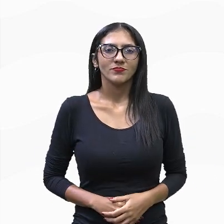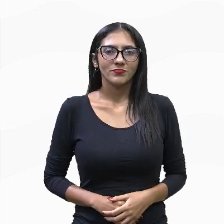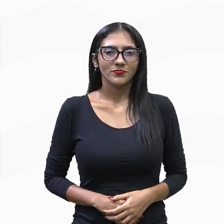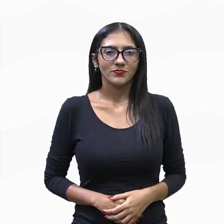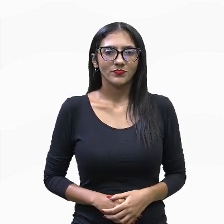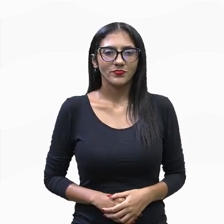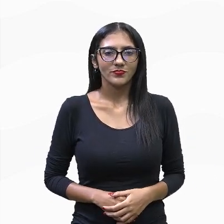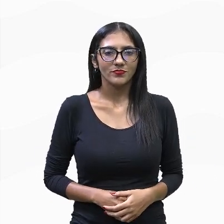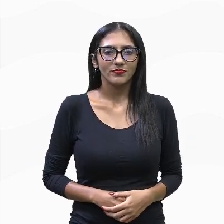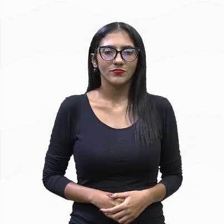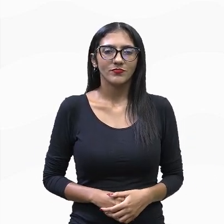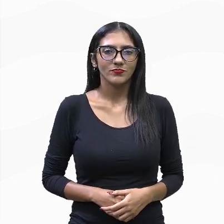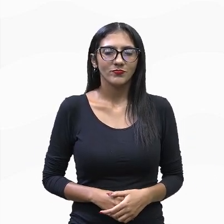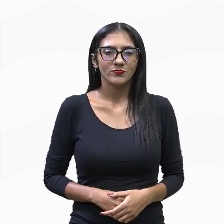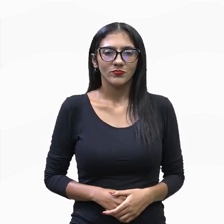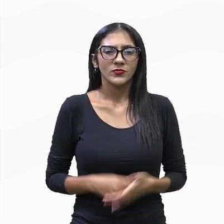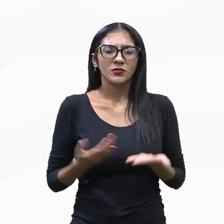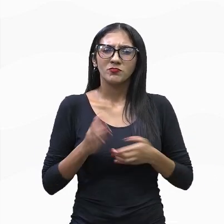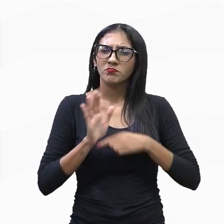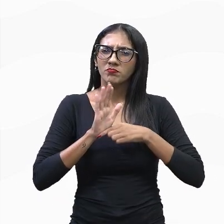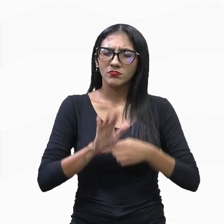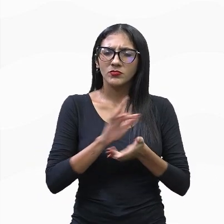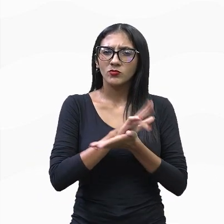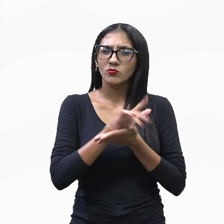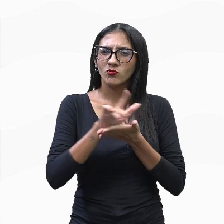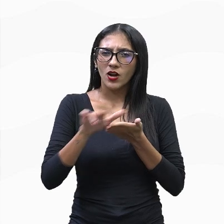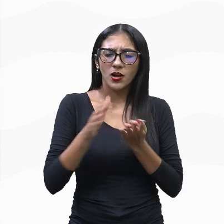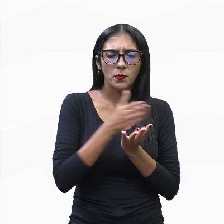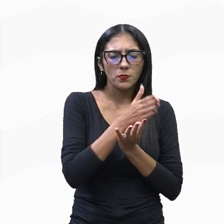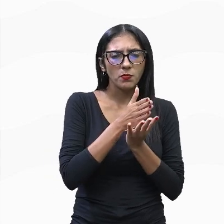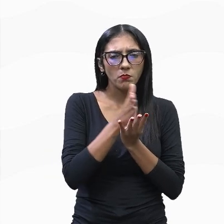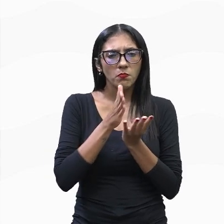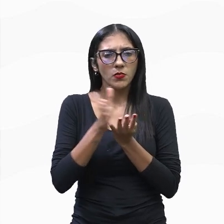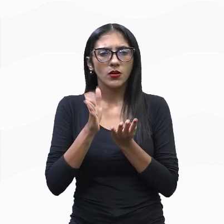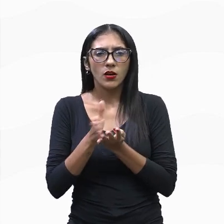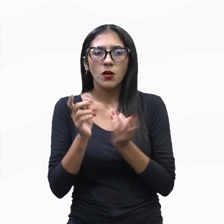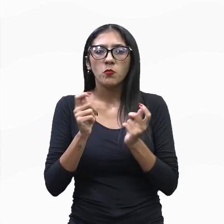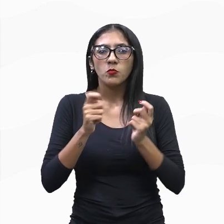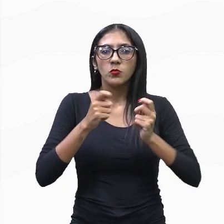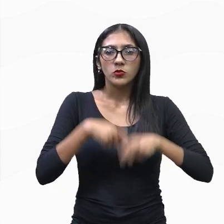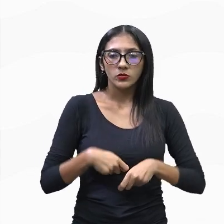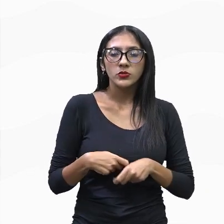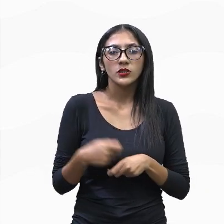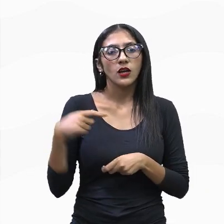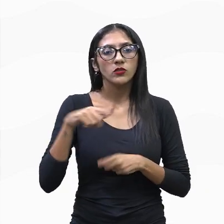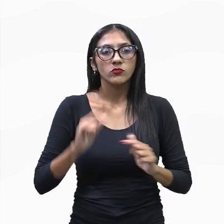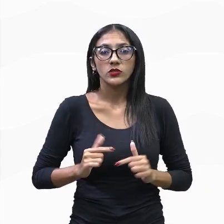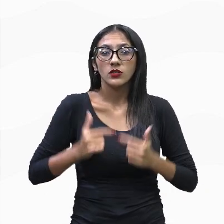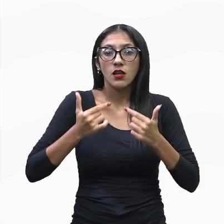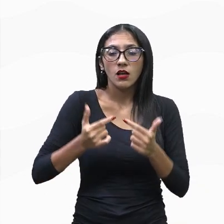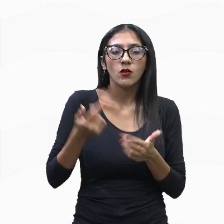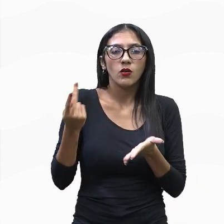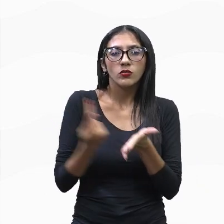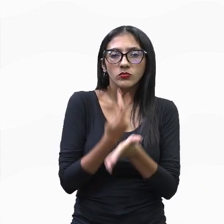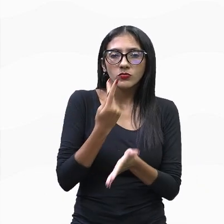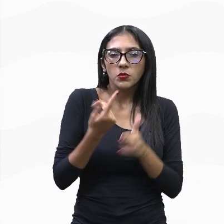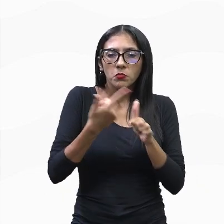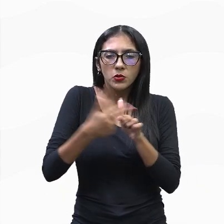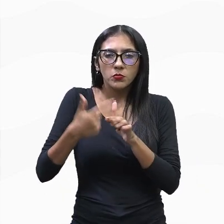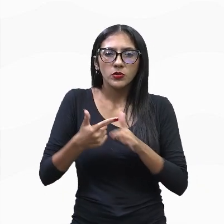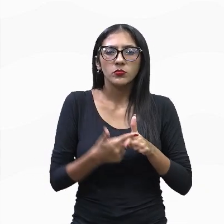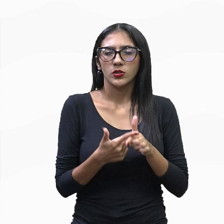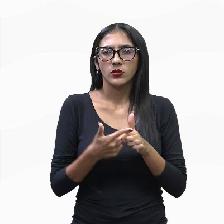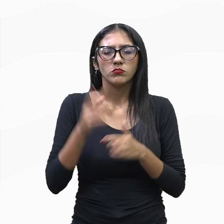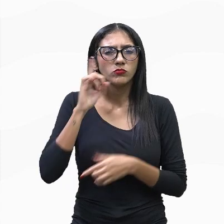apresenta diferentes caminhos de reflexão e ação para conflitos diários que os estudantes